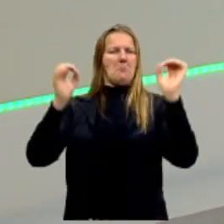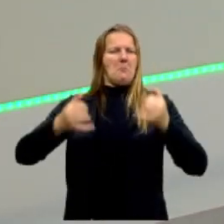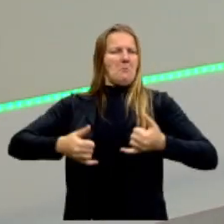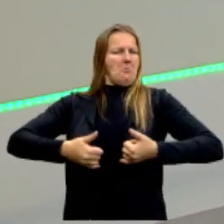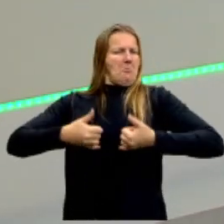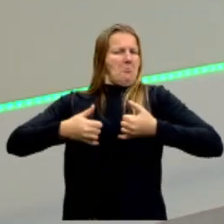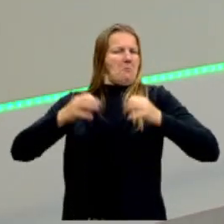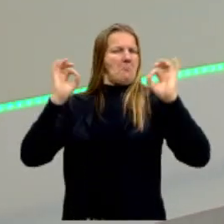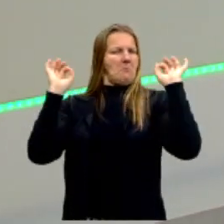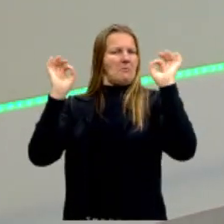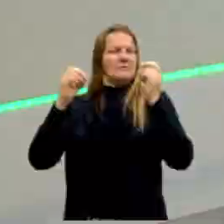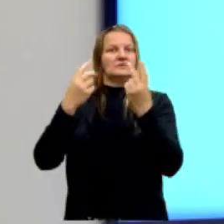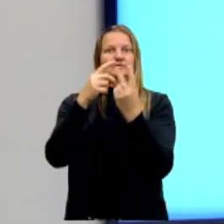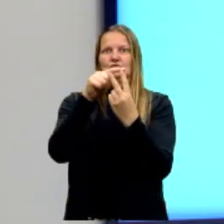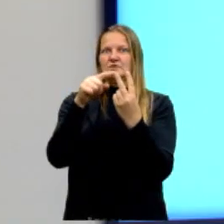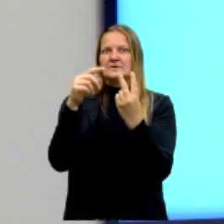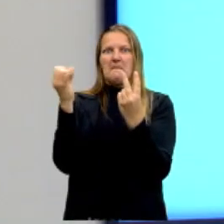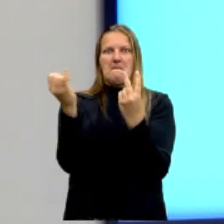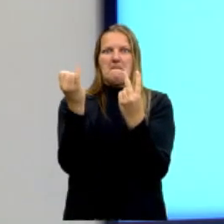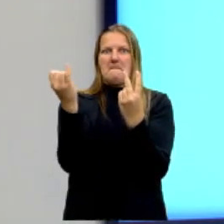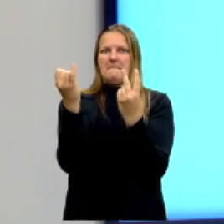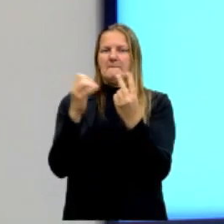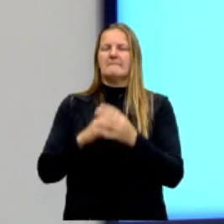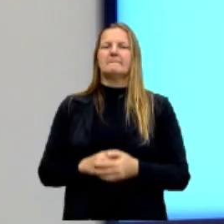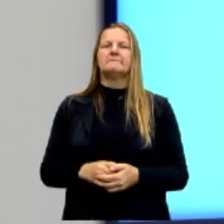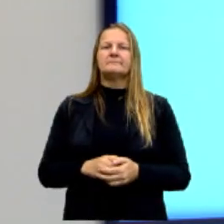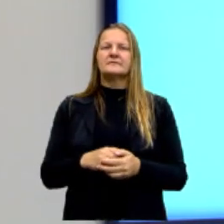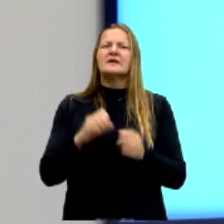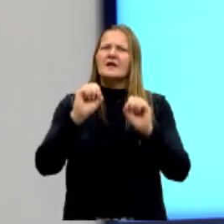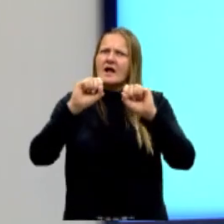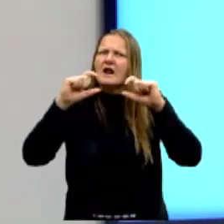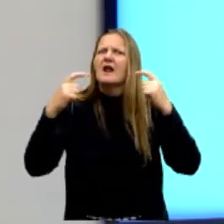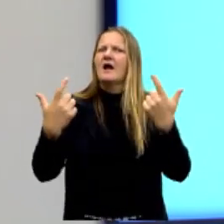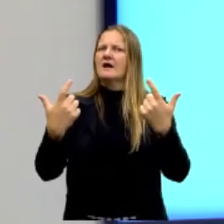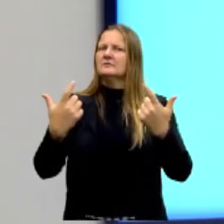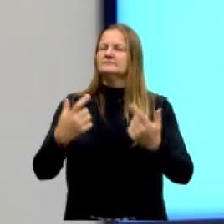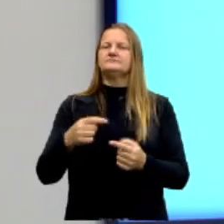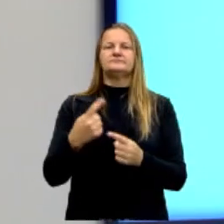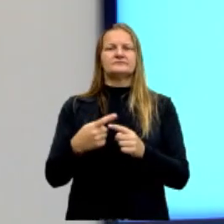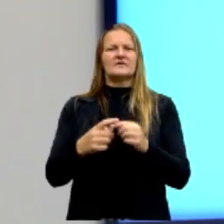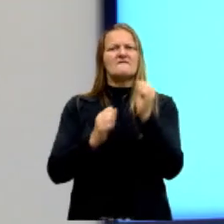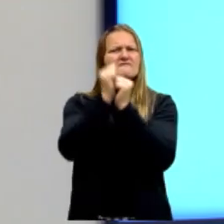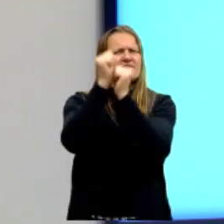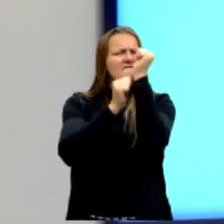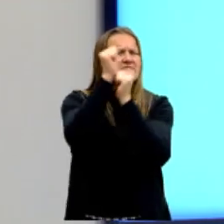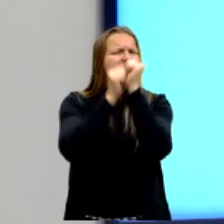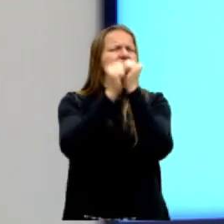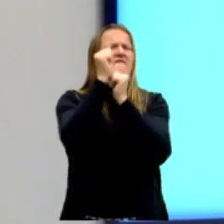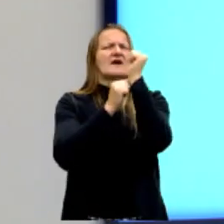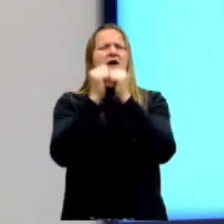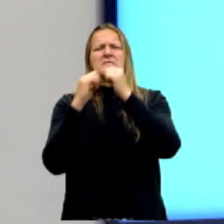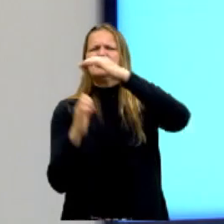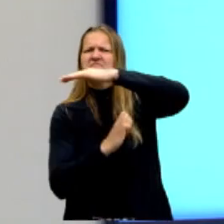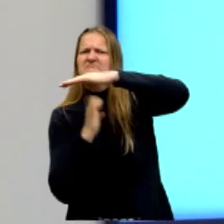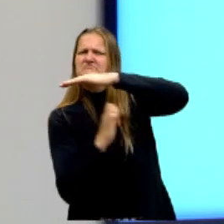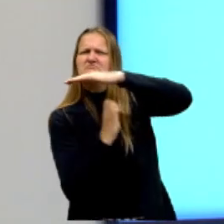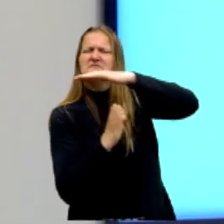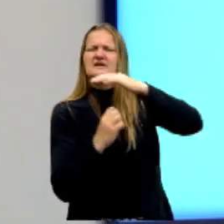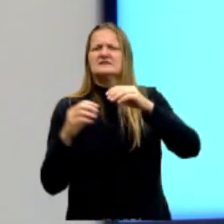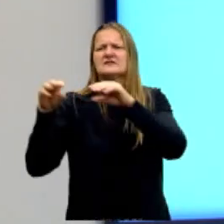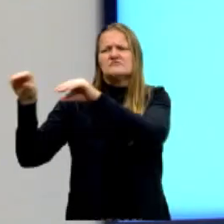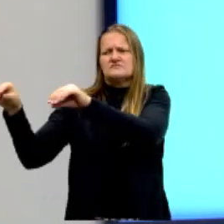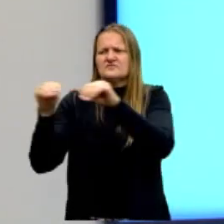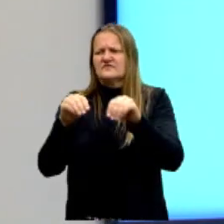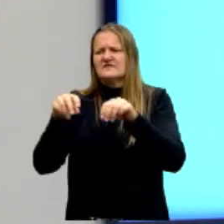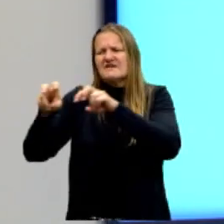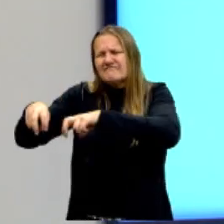Paulo e Minas Gerais Ah e claro obviamente fábricas indústrias migrações